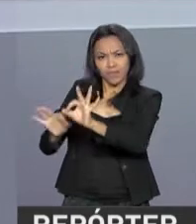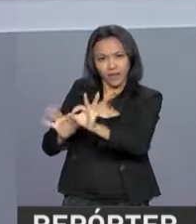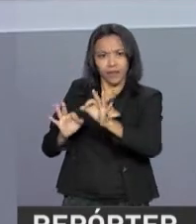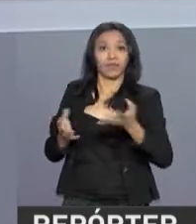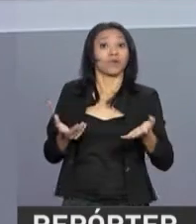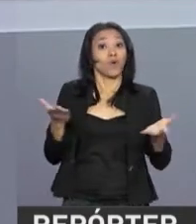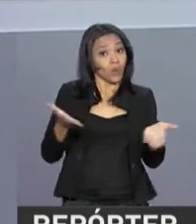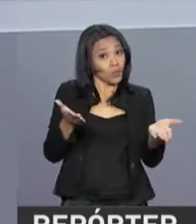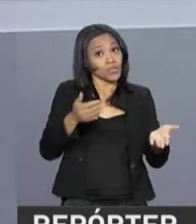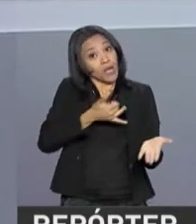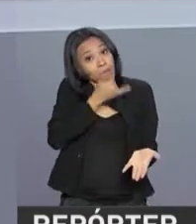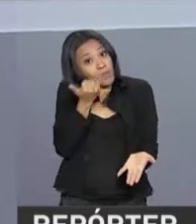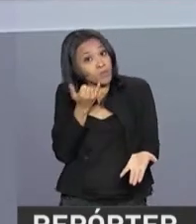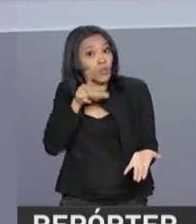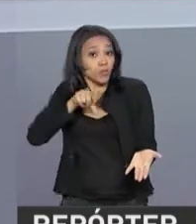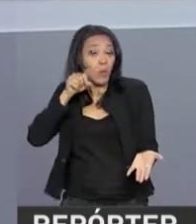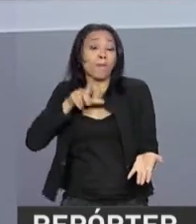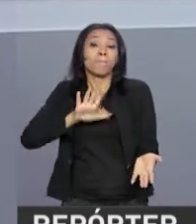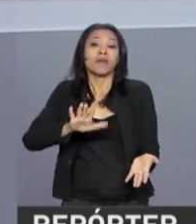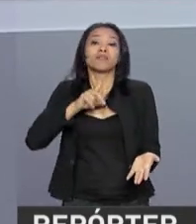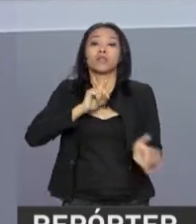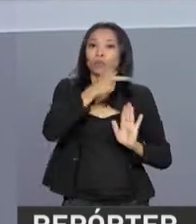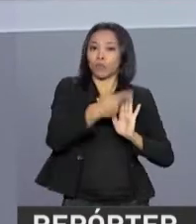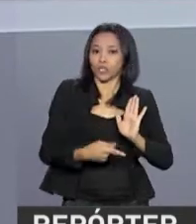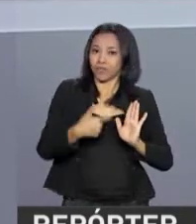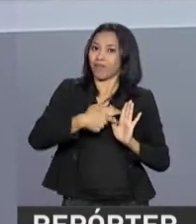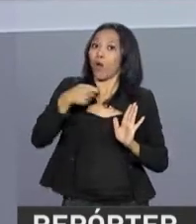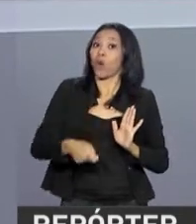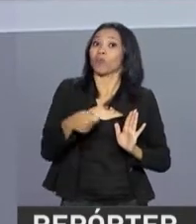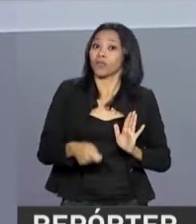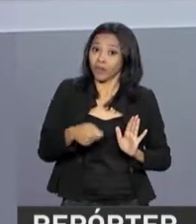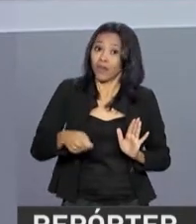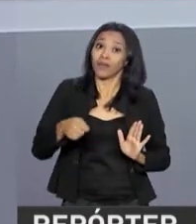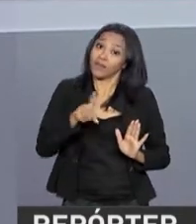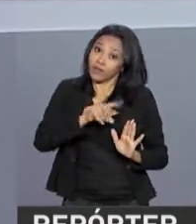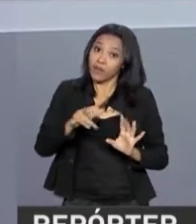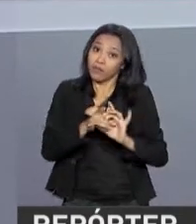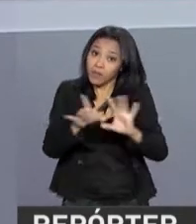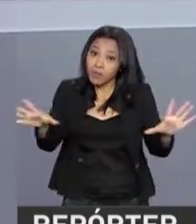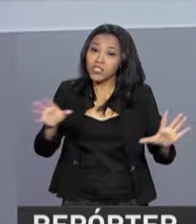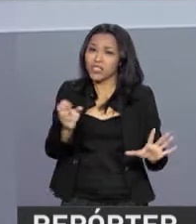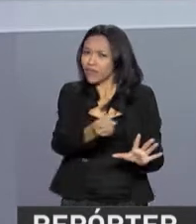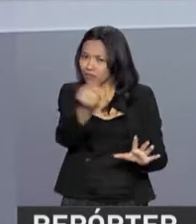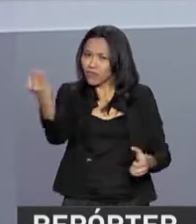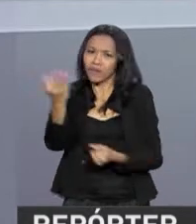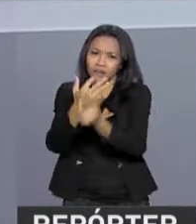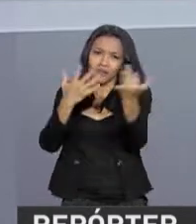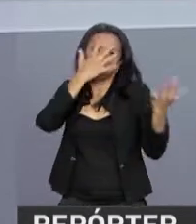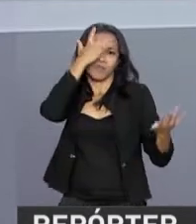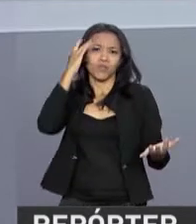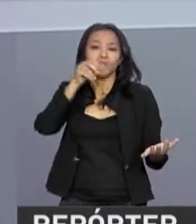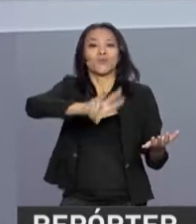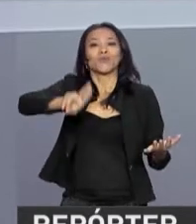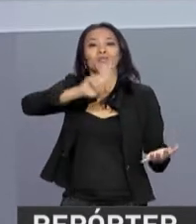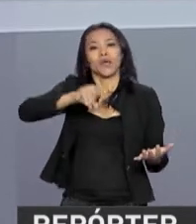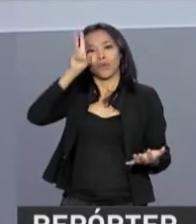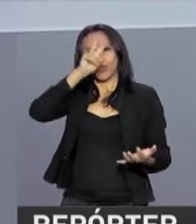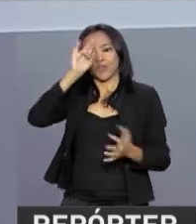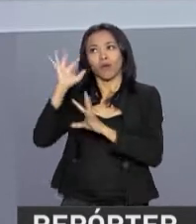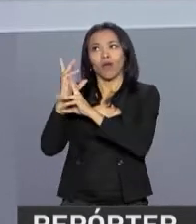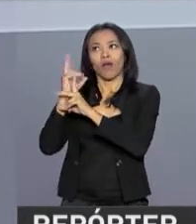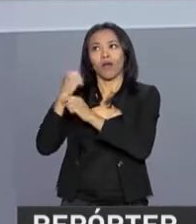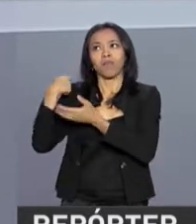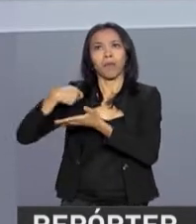consumidor, mas um projeto quer tornar a iniciativa obrigatória, o que vai permitir a milhões de brasileiros usar o histórico de